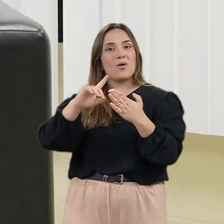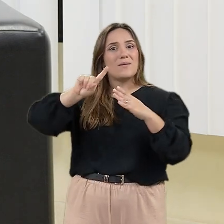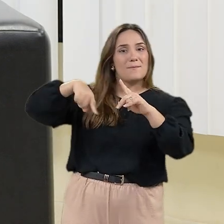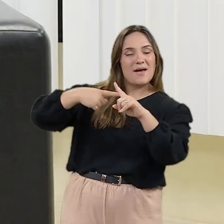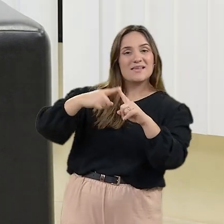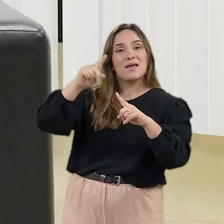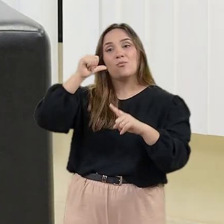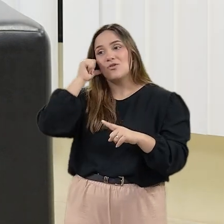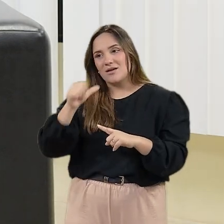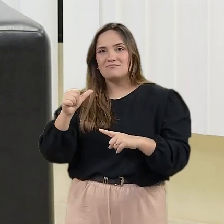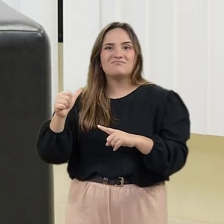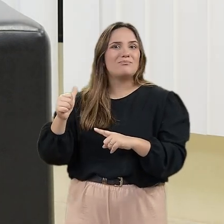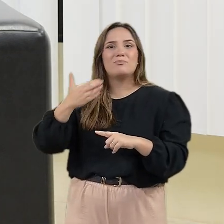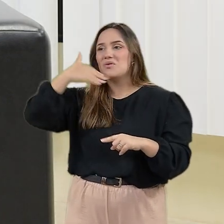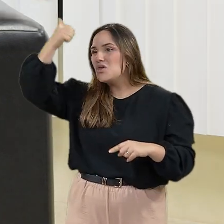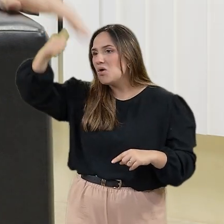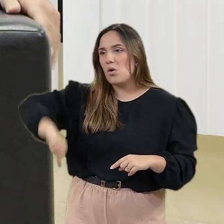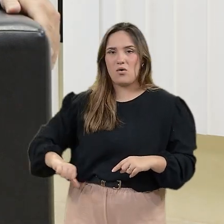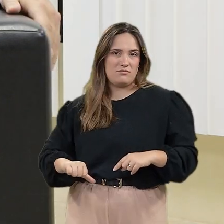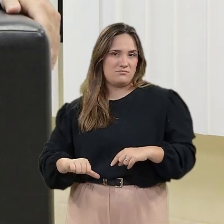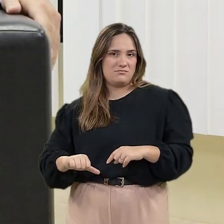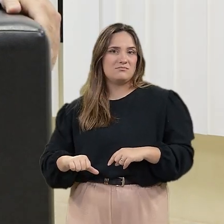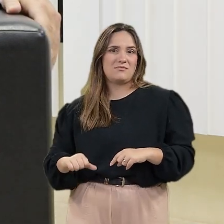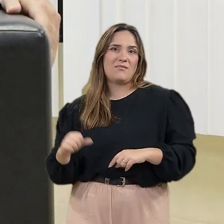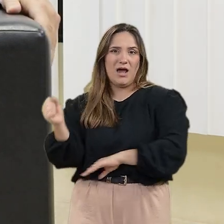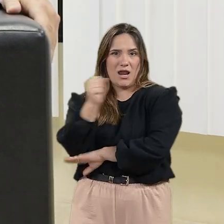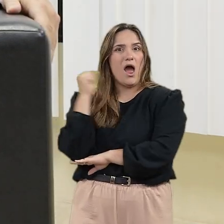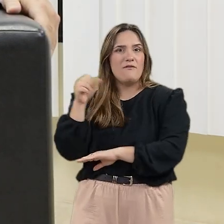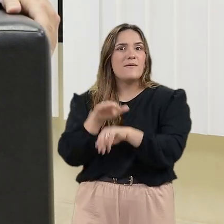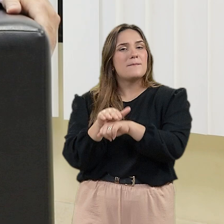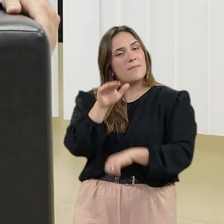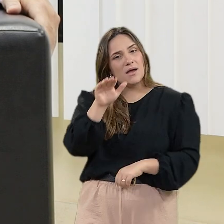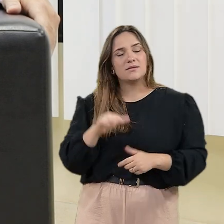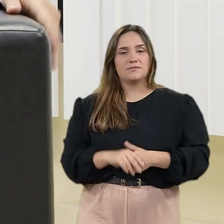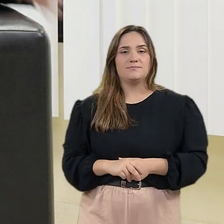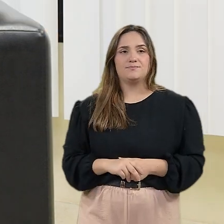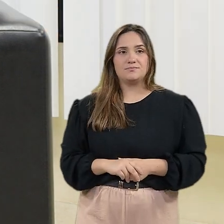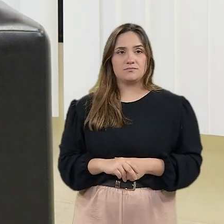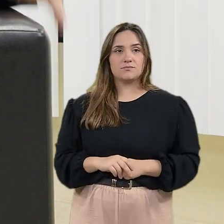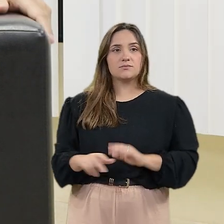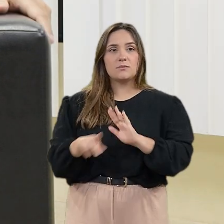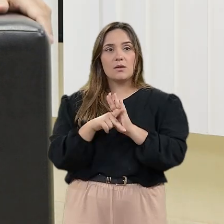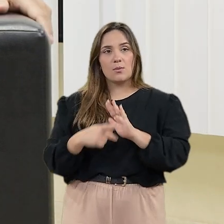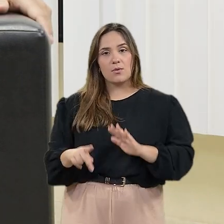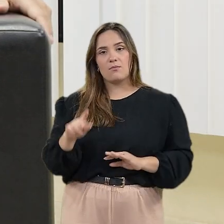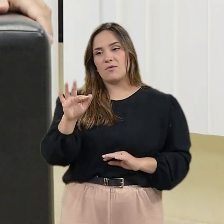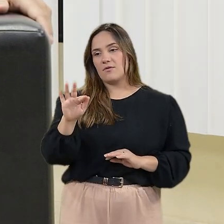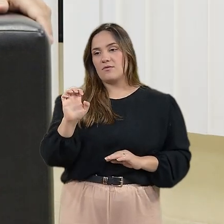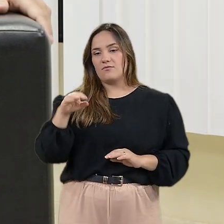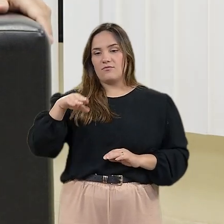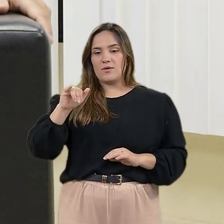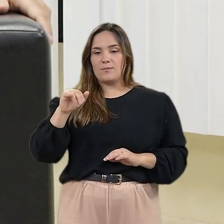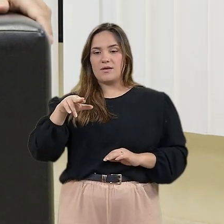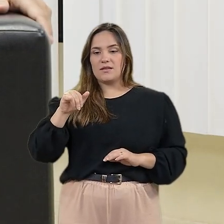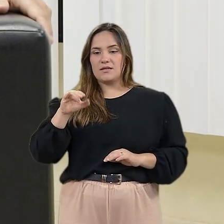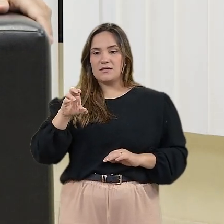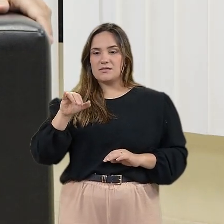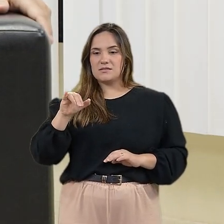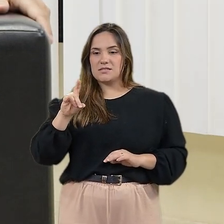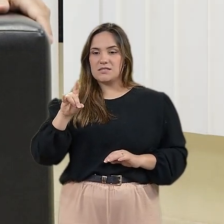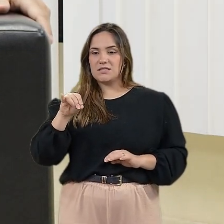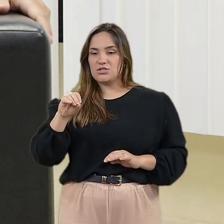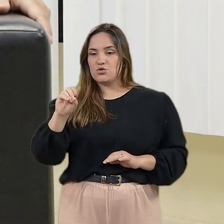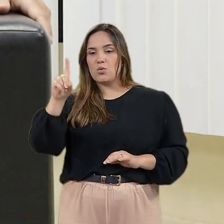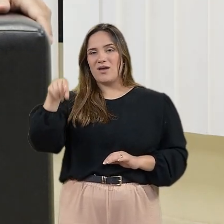antes e o depois já como qualificadora do crime de homicídio em relação ao feminicídio. E essa